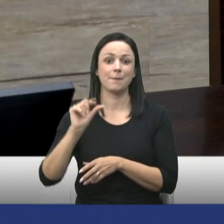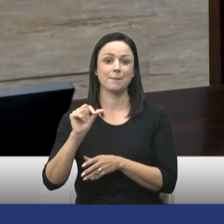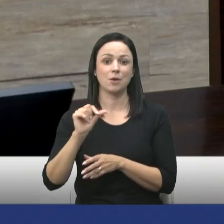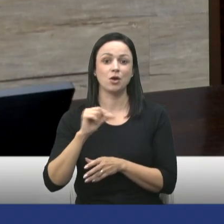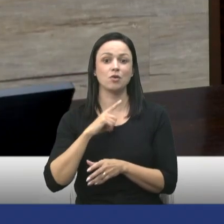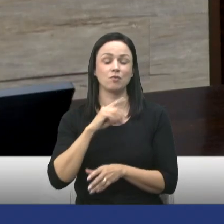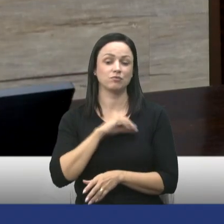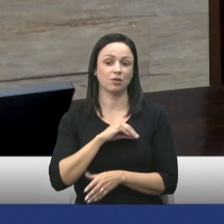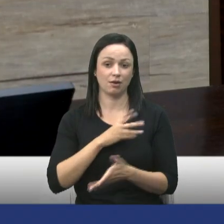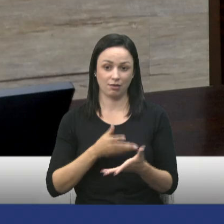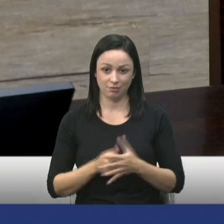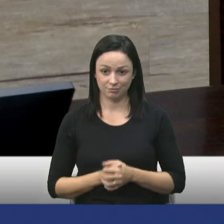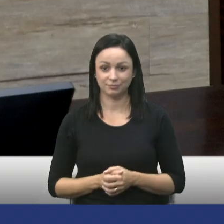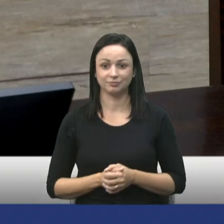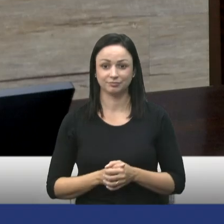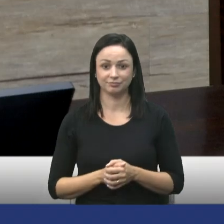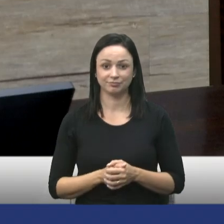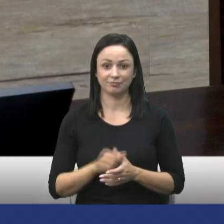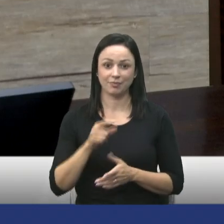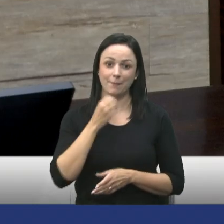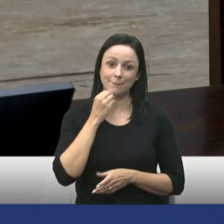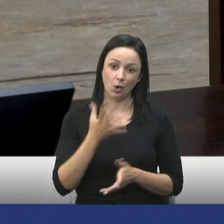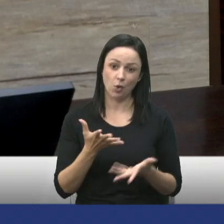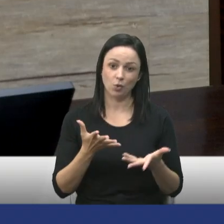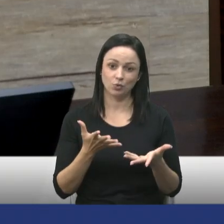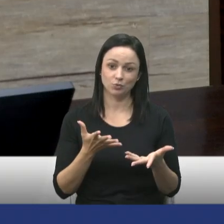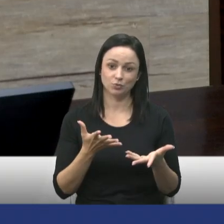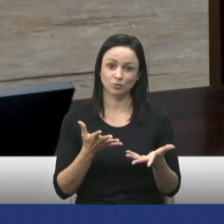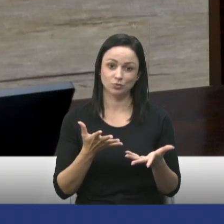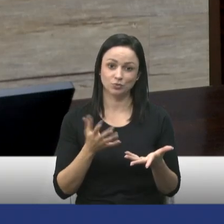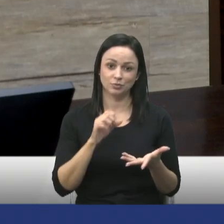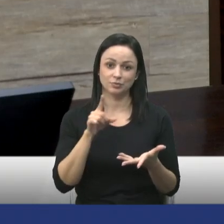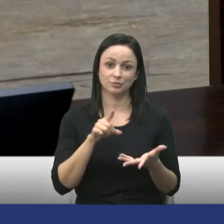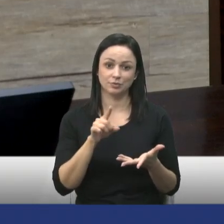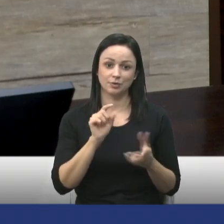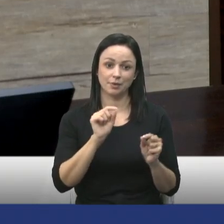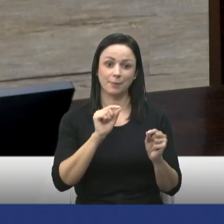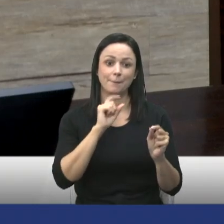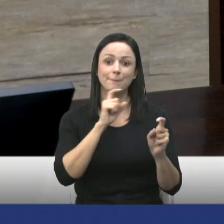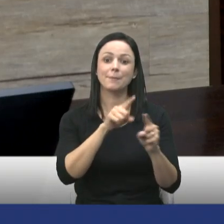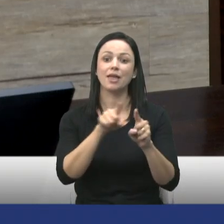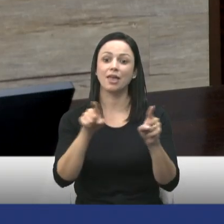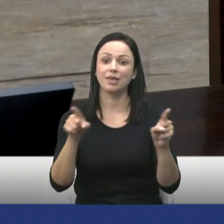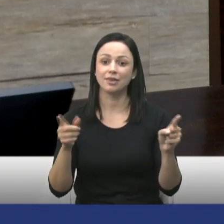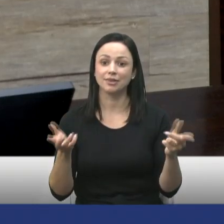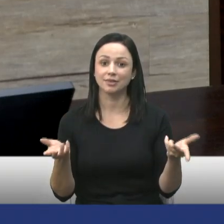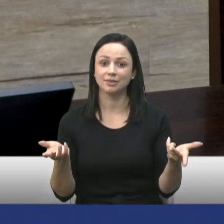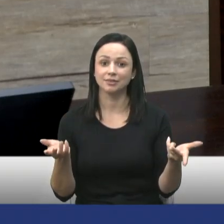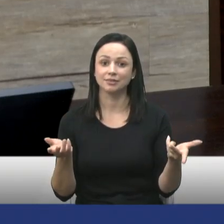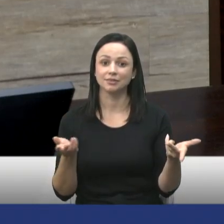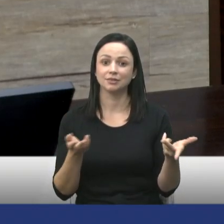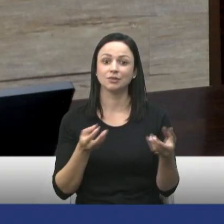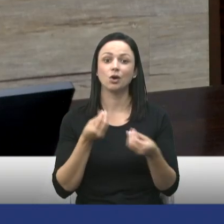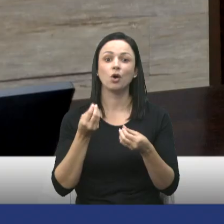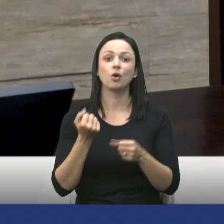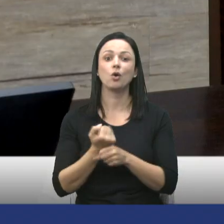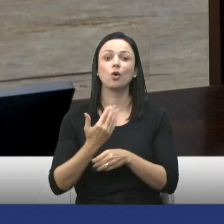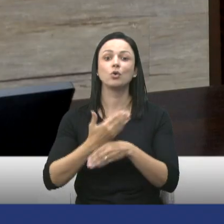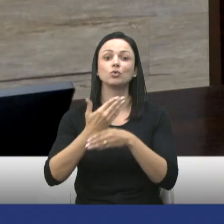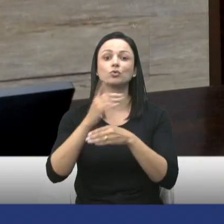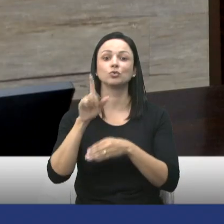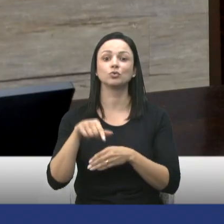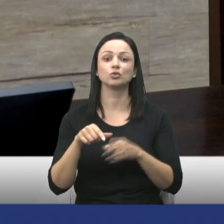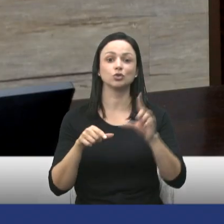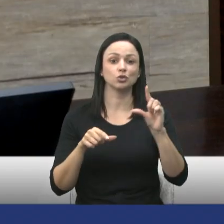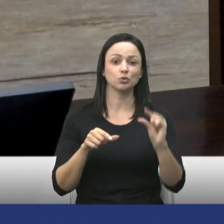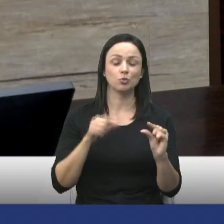folha. Tá? Isso é bom para quem? Como foi construído isso? Diminuiu o